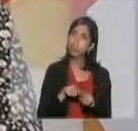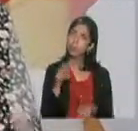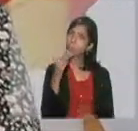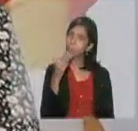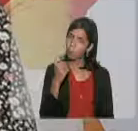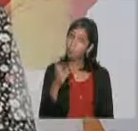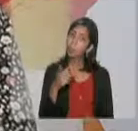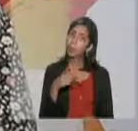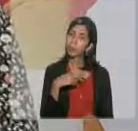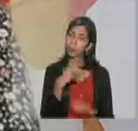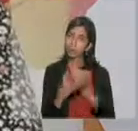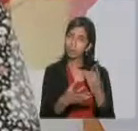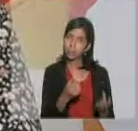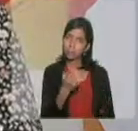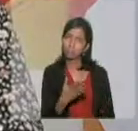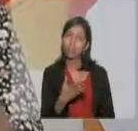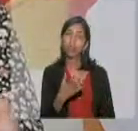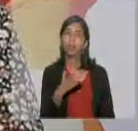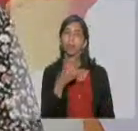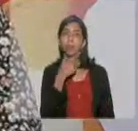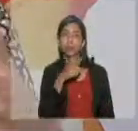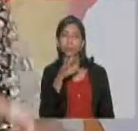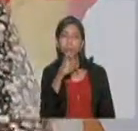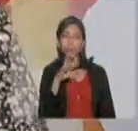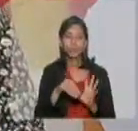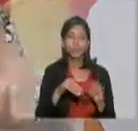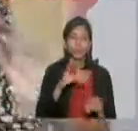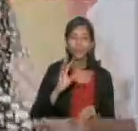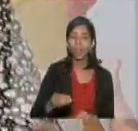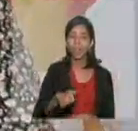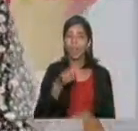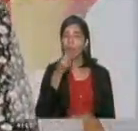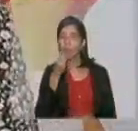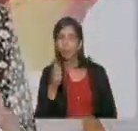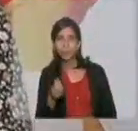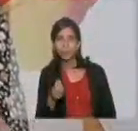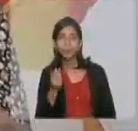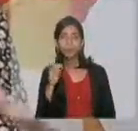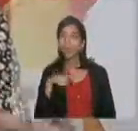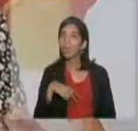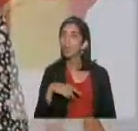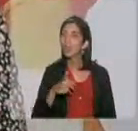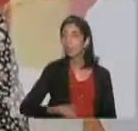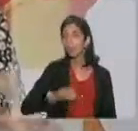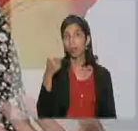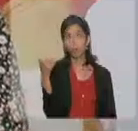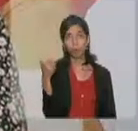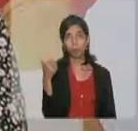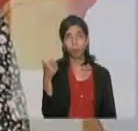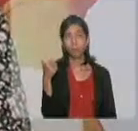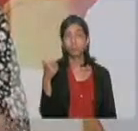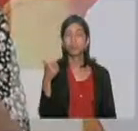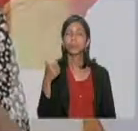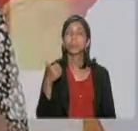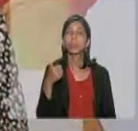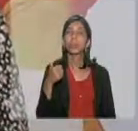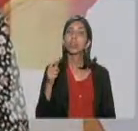ter um alimento disponível para mexer, explorar, levar na boca. Isso é a maneira mais adequada,